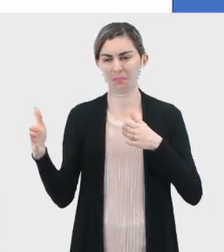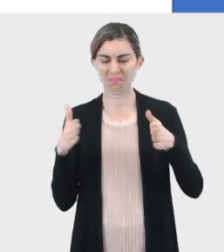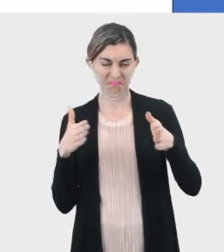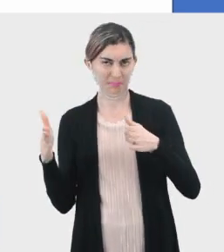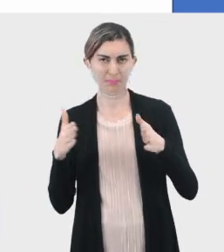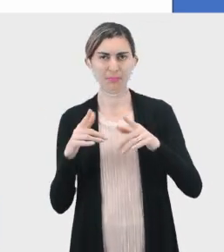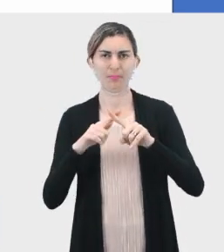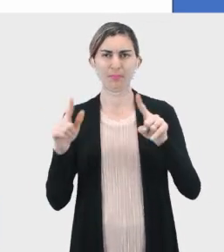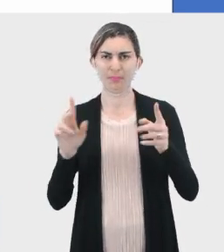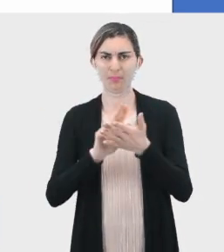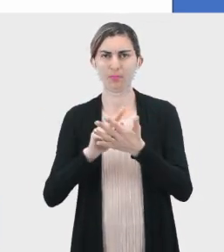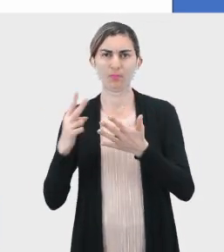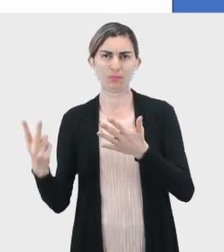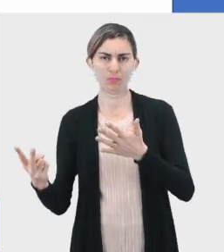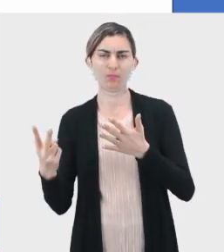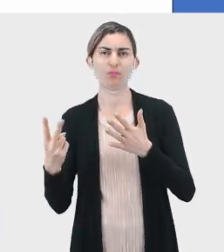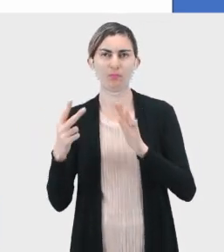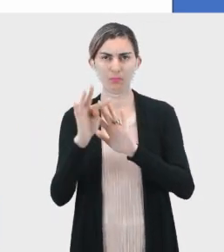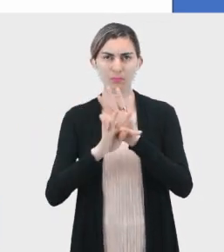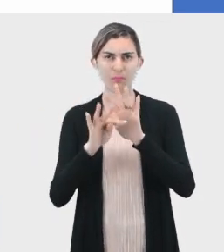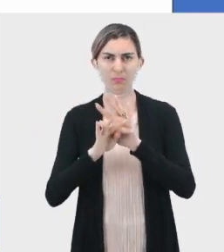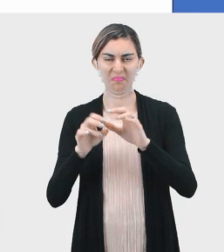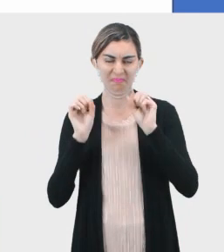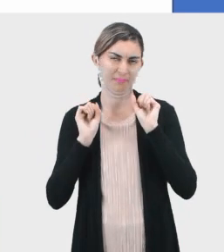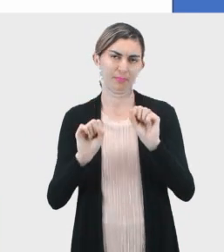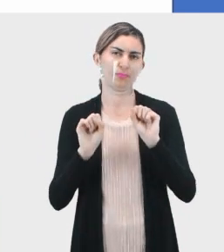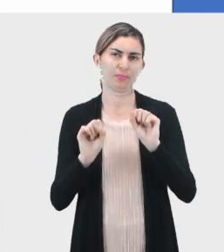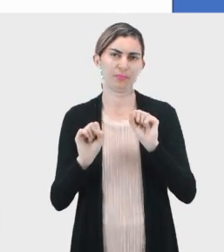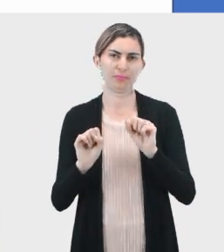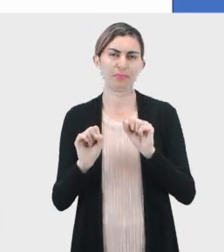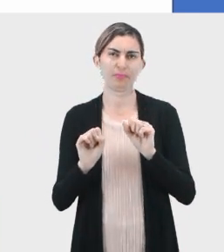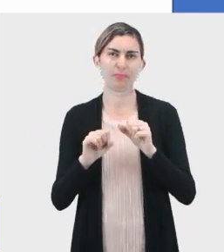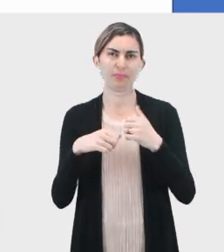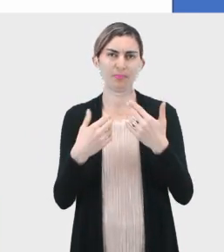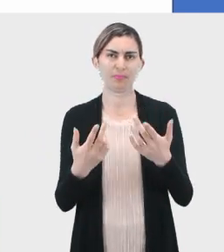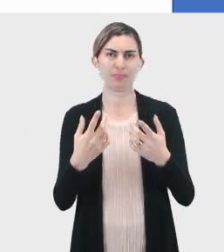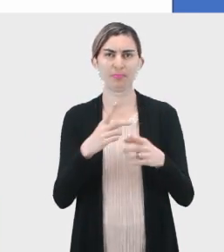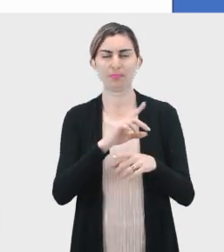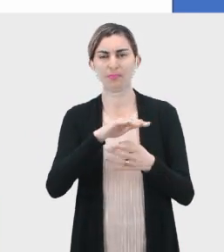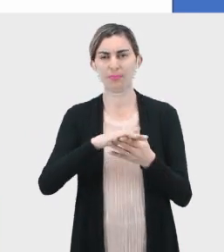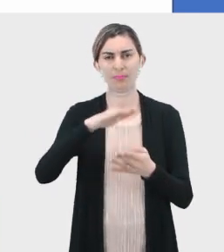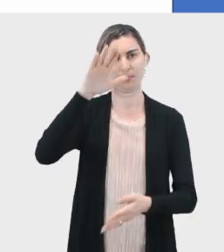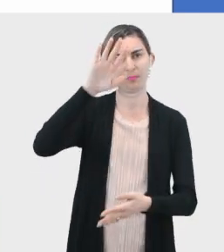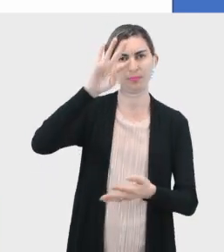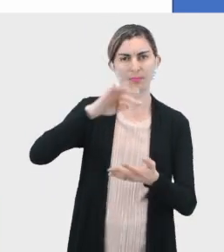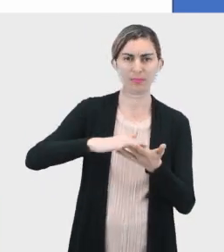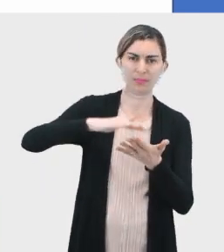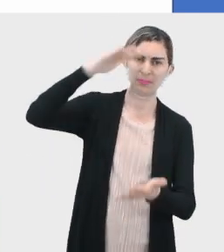período, mas no contexto do texto pode ser tamanho.